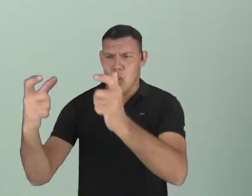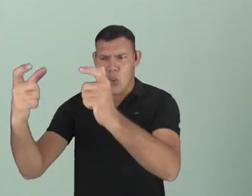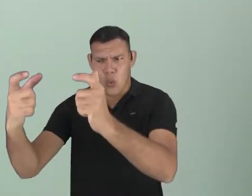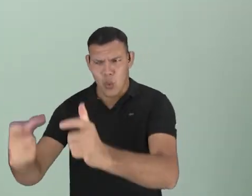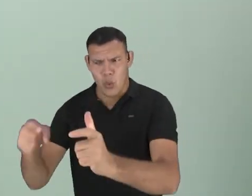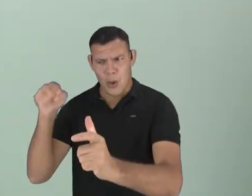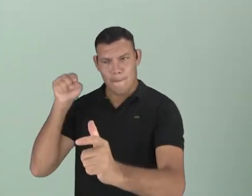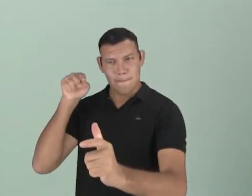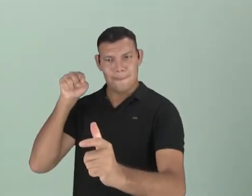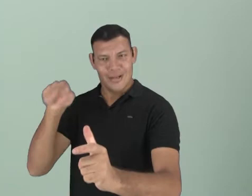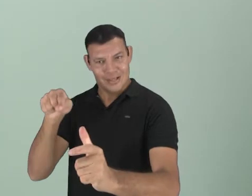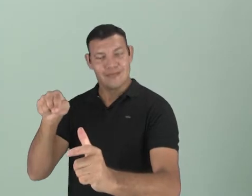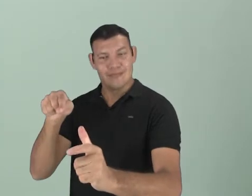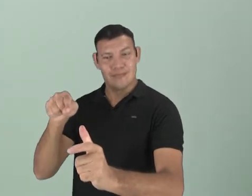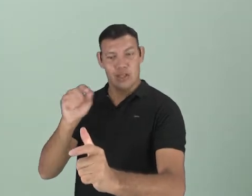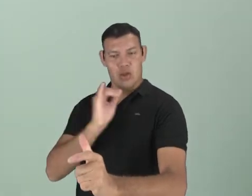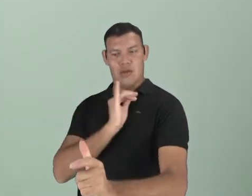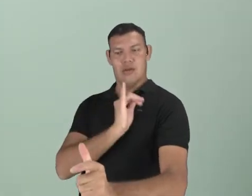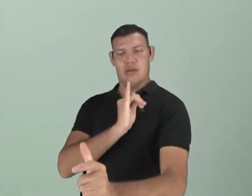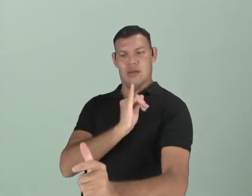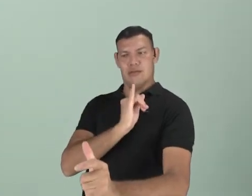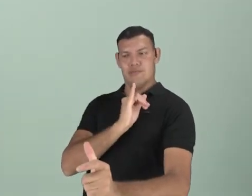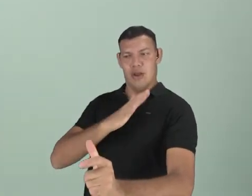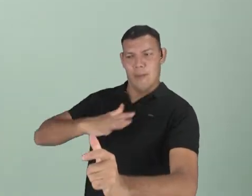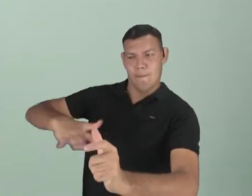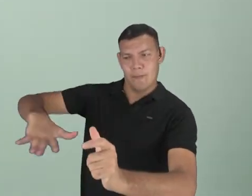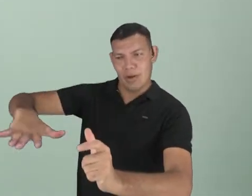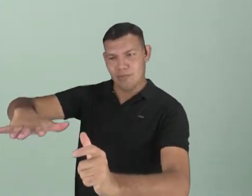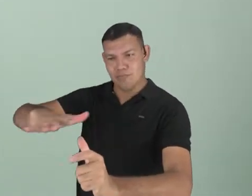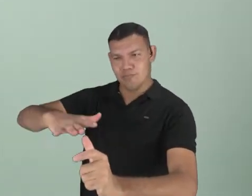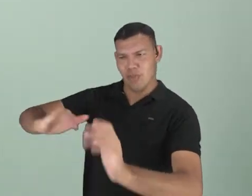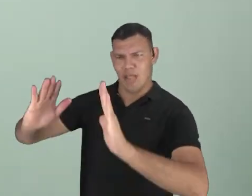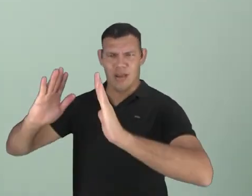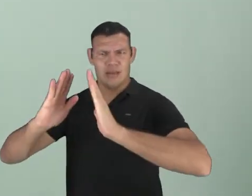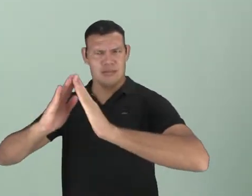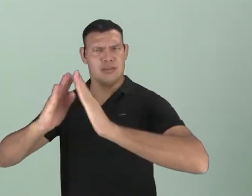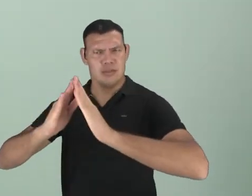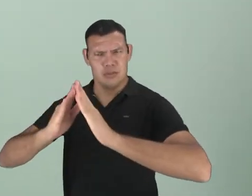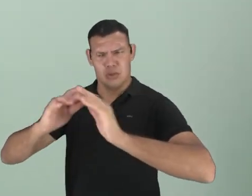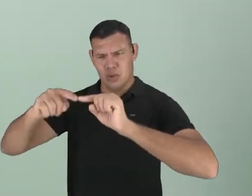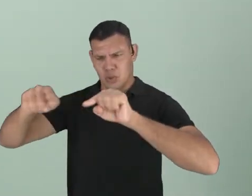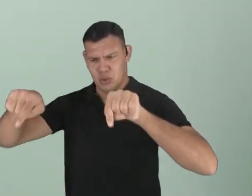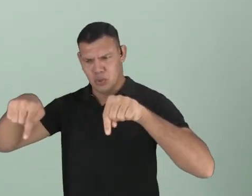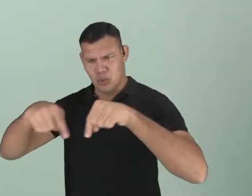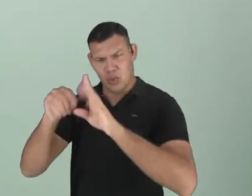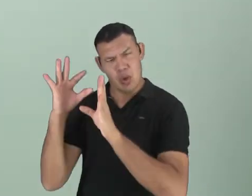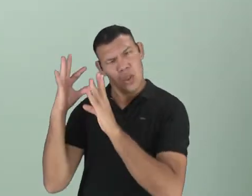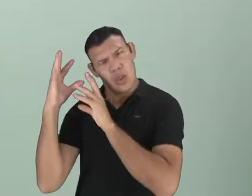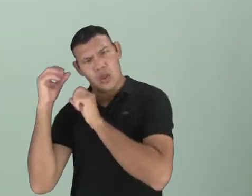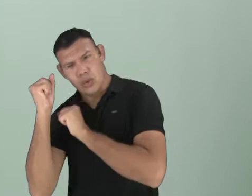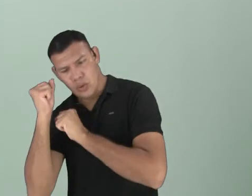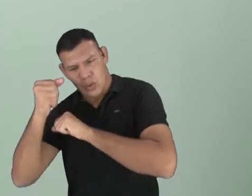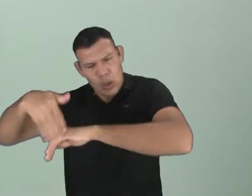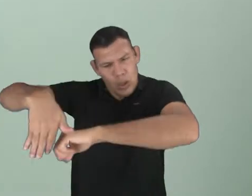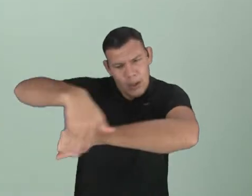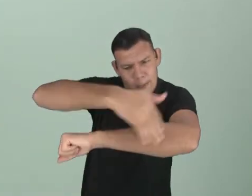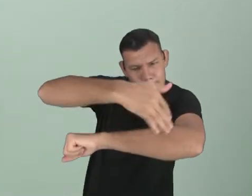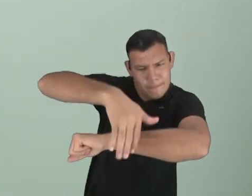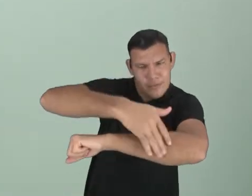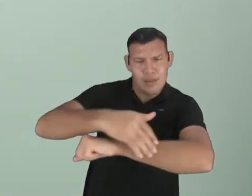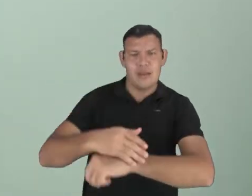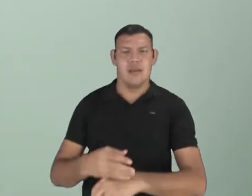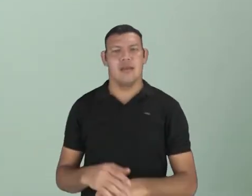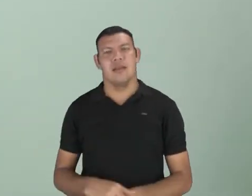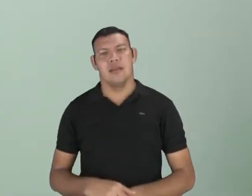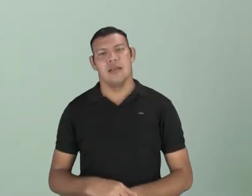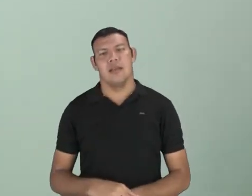o narrador ele vai te situar onde ele está. É numa casa, é num quarto, é na rua, é no shopping, é